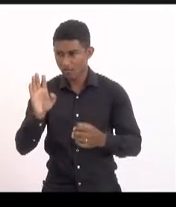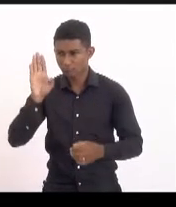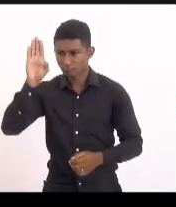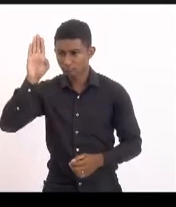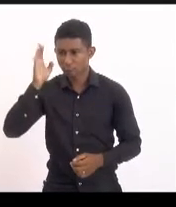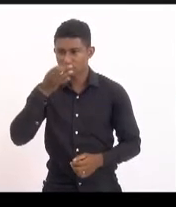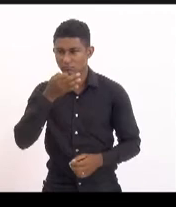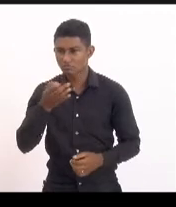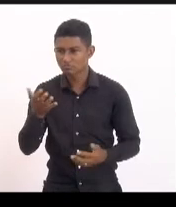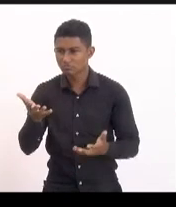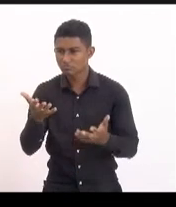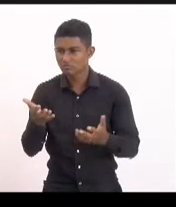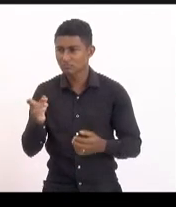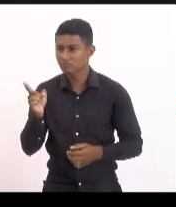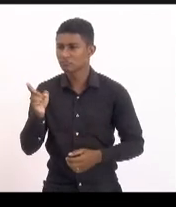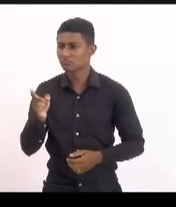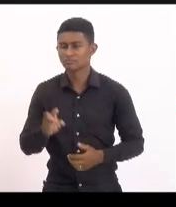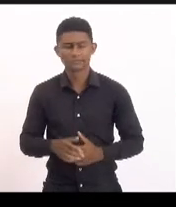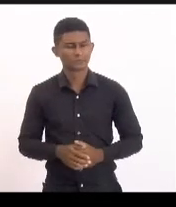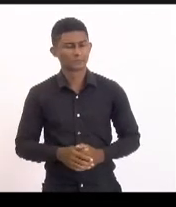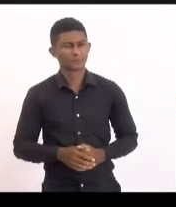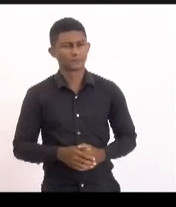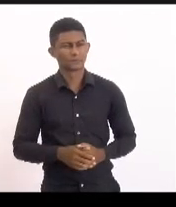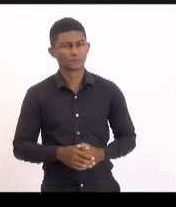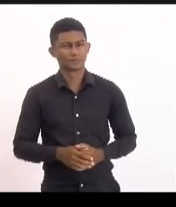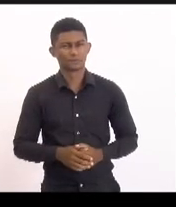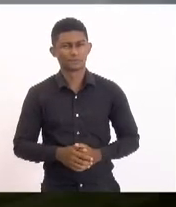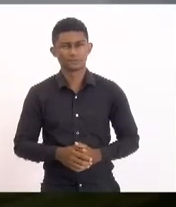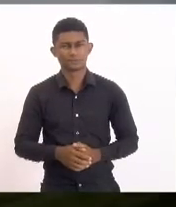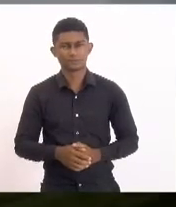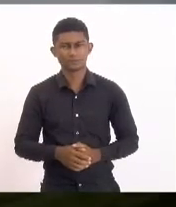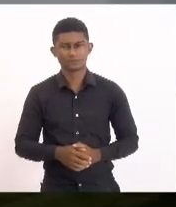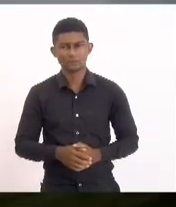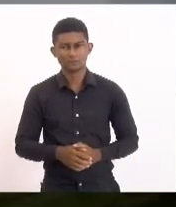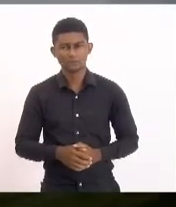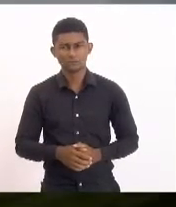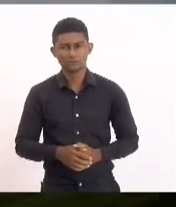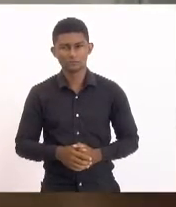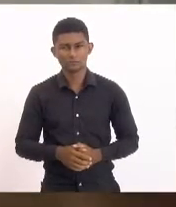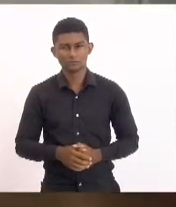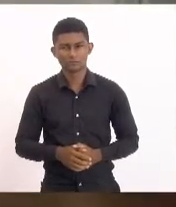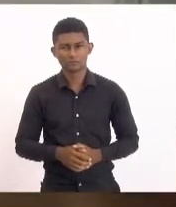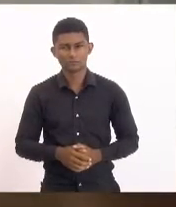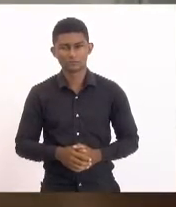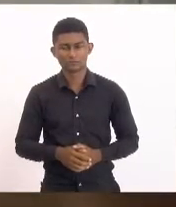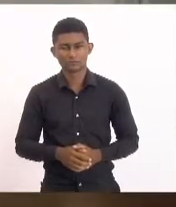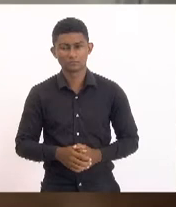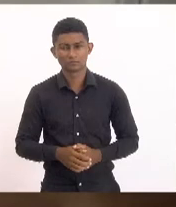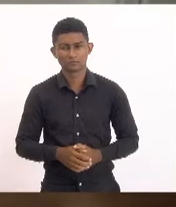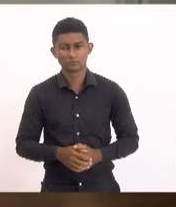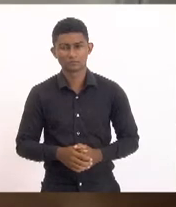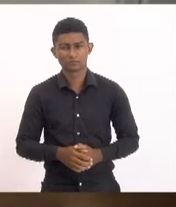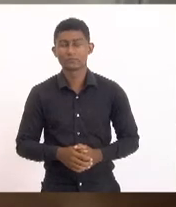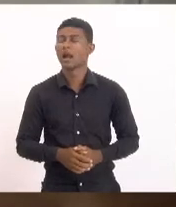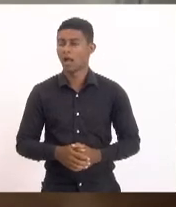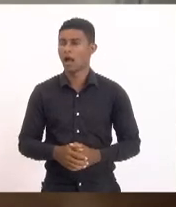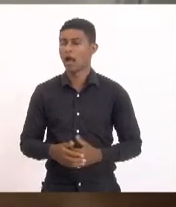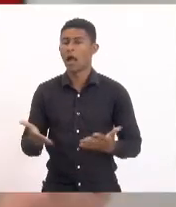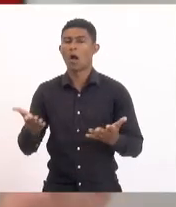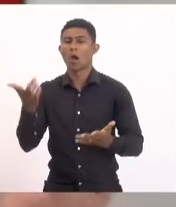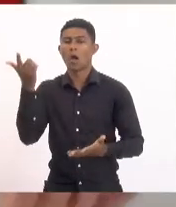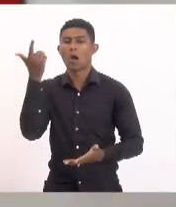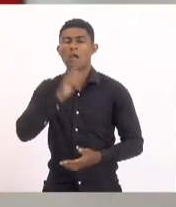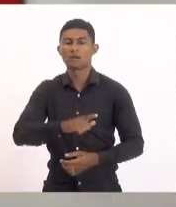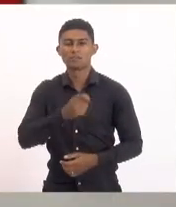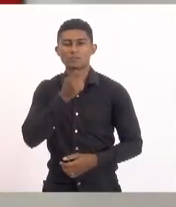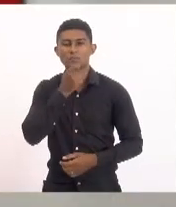Boa Jari. Tarde, senhor presidente. Está me ouvindo? Está me escutando, sim, presidente? Agora sim. Então, espera aí